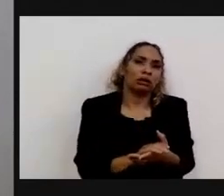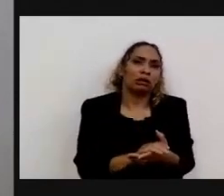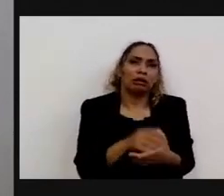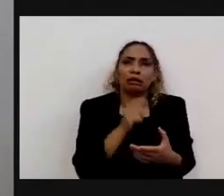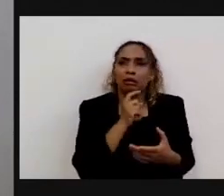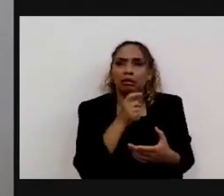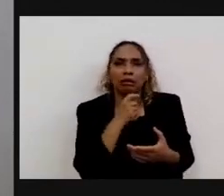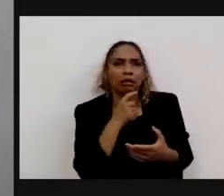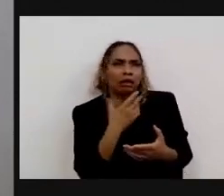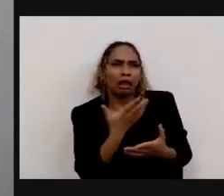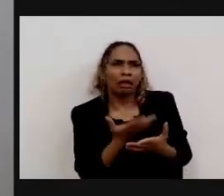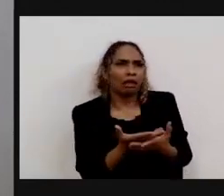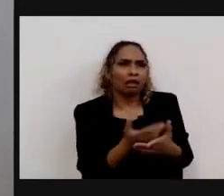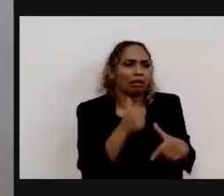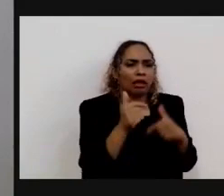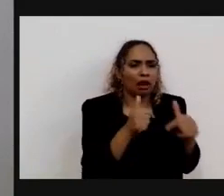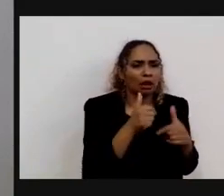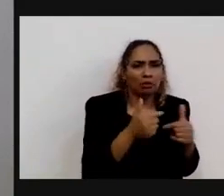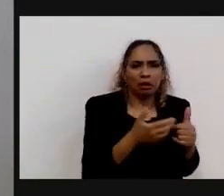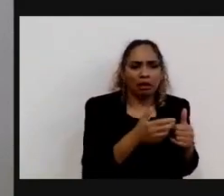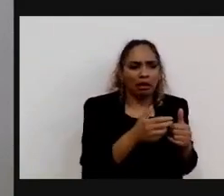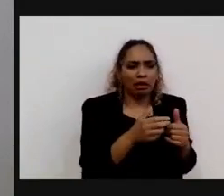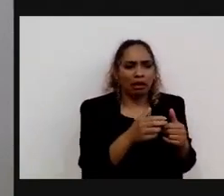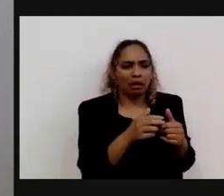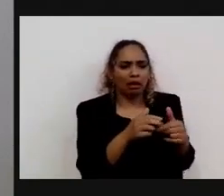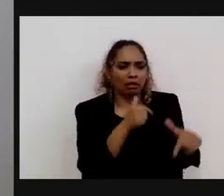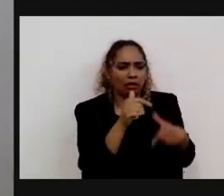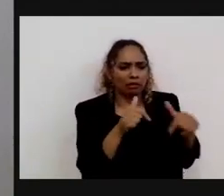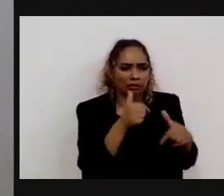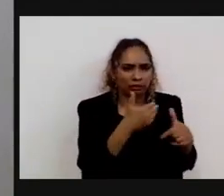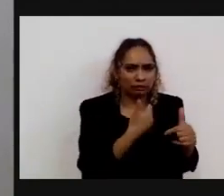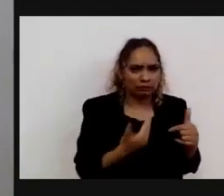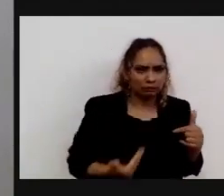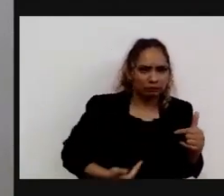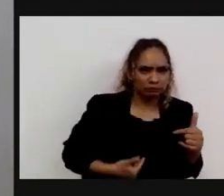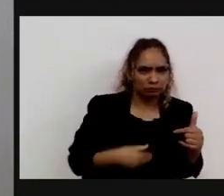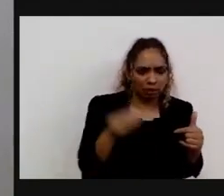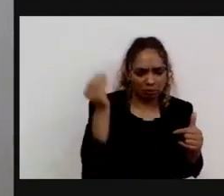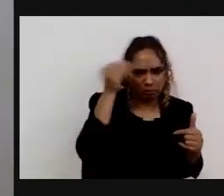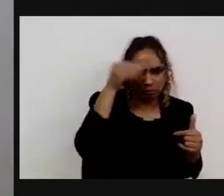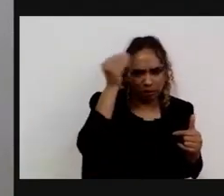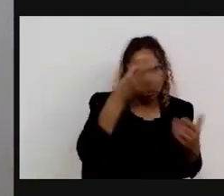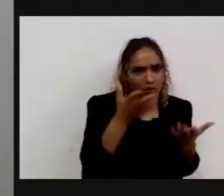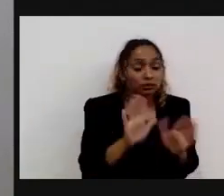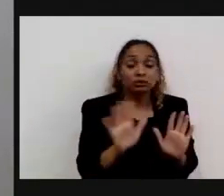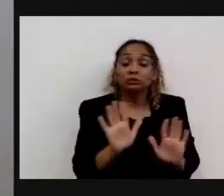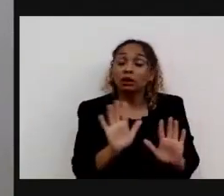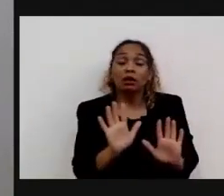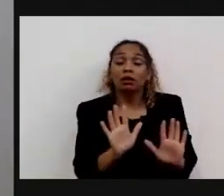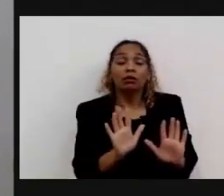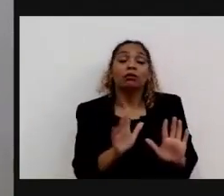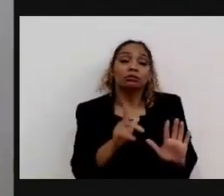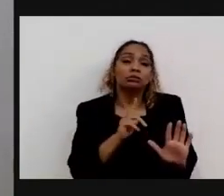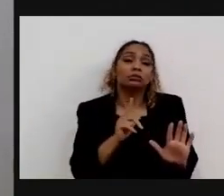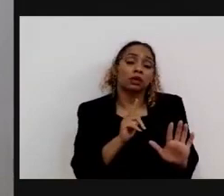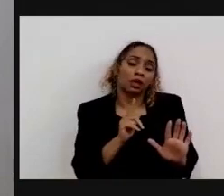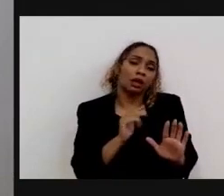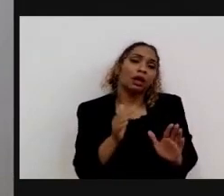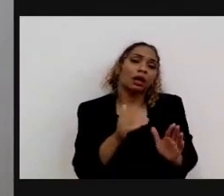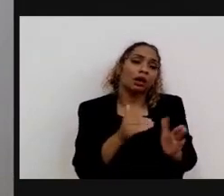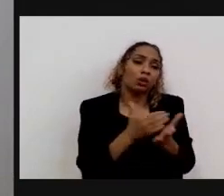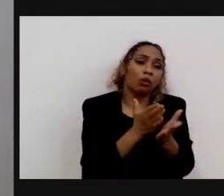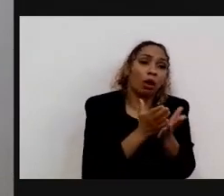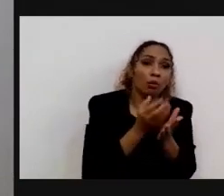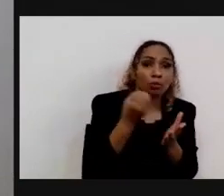com nada todo mundo é preguiçoso a gente tem um pouco essa fama né então acho que isso tudo mobiliza Eu acho que tem um caminho